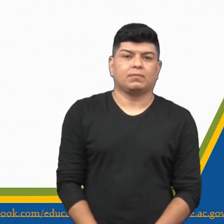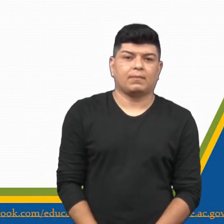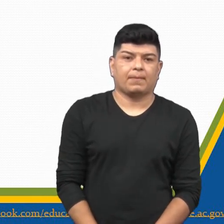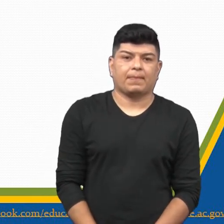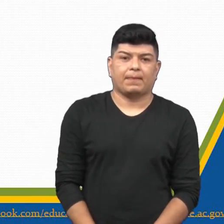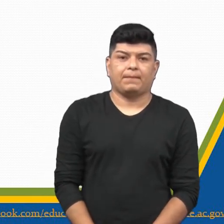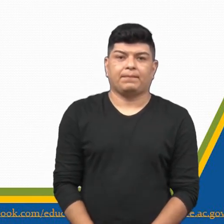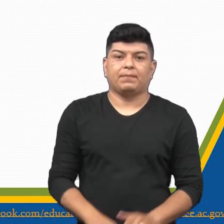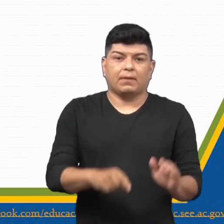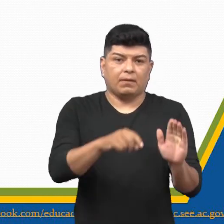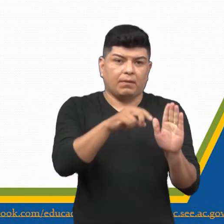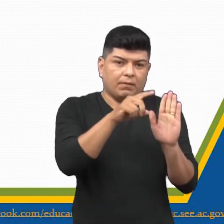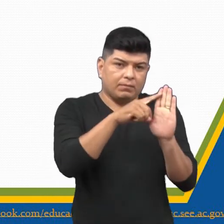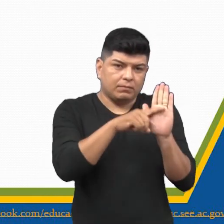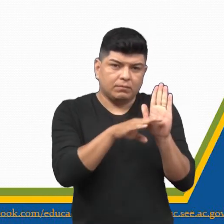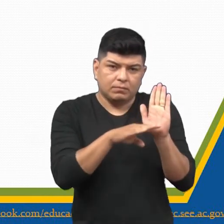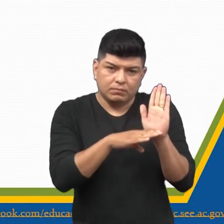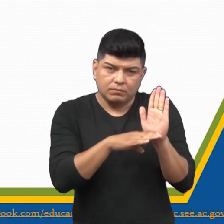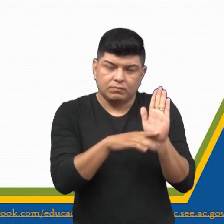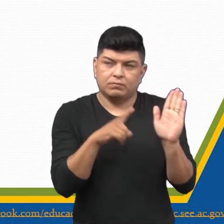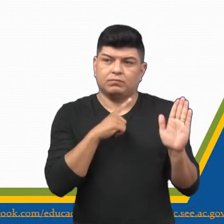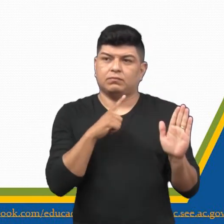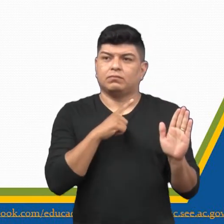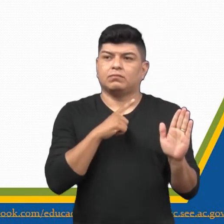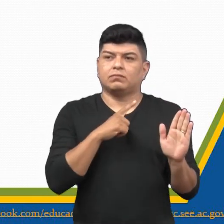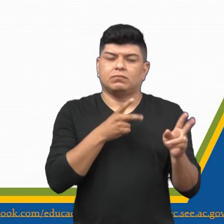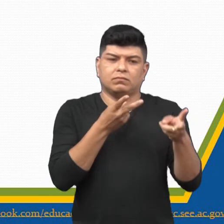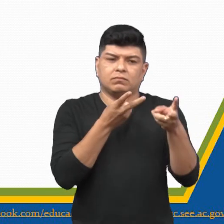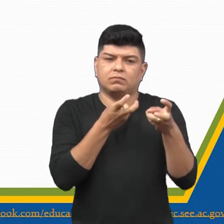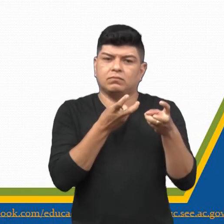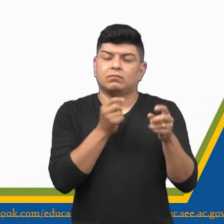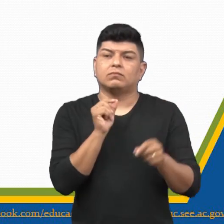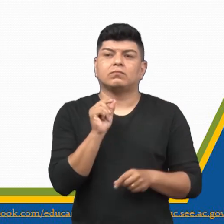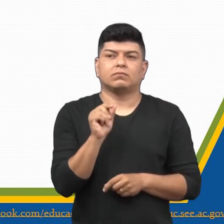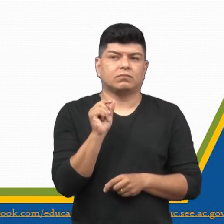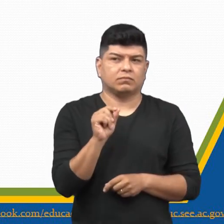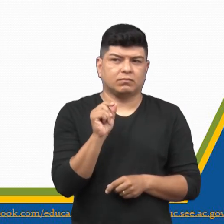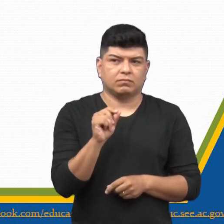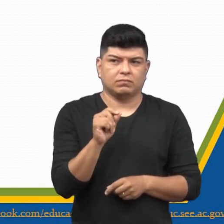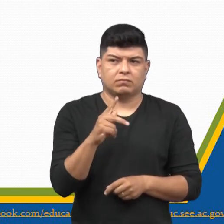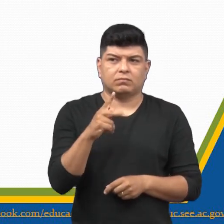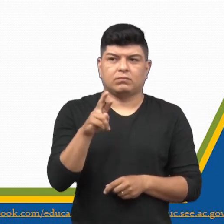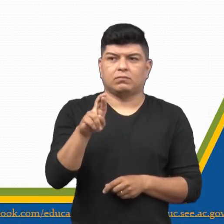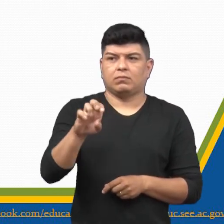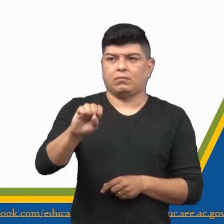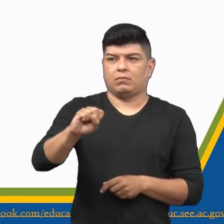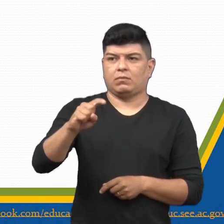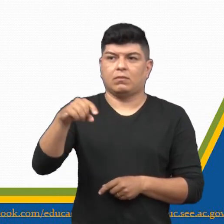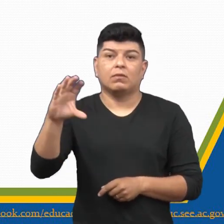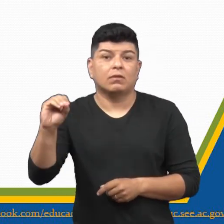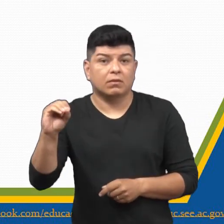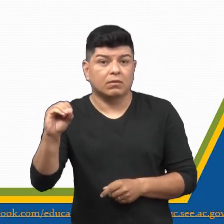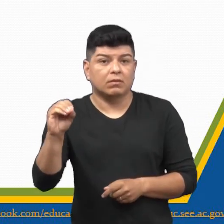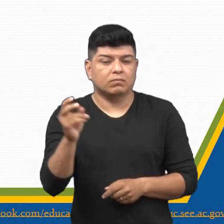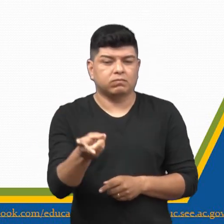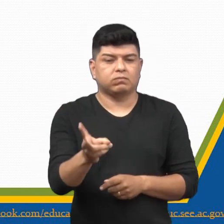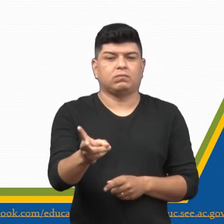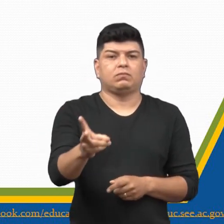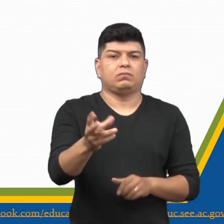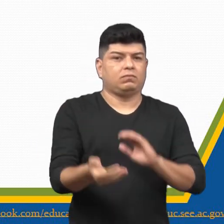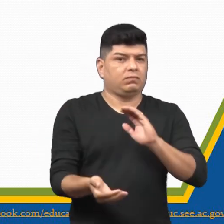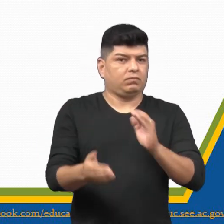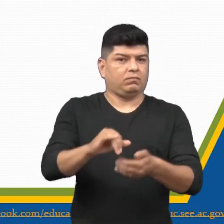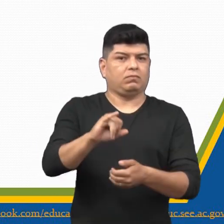Nós temos os dados. Né? Você percebe que, como a minha pressão ela é constante, então eu tenho